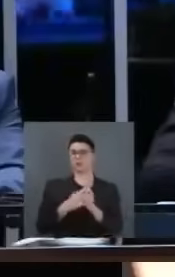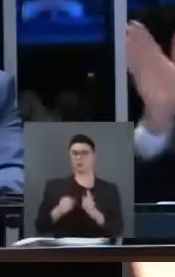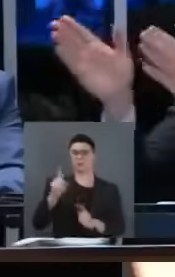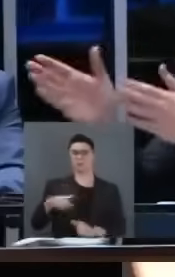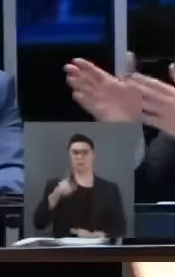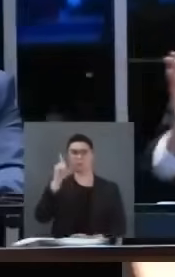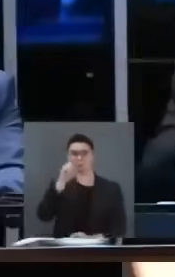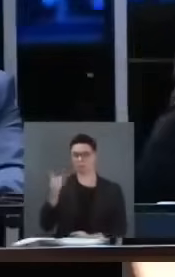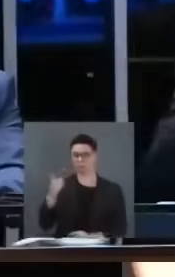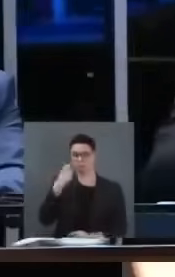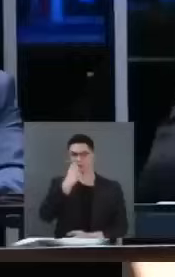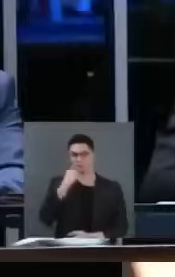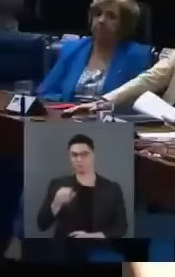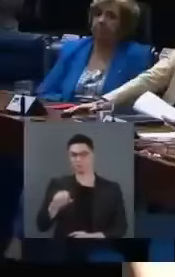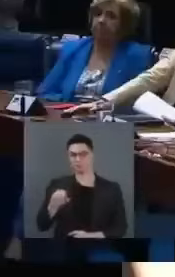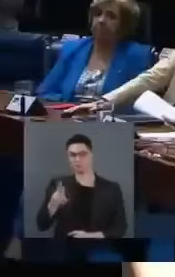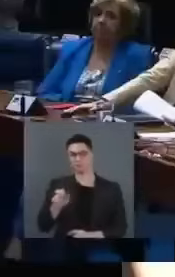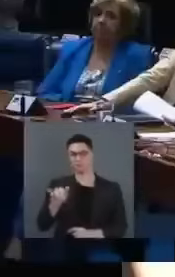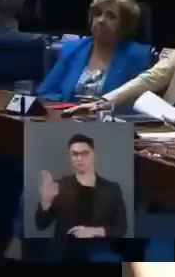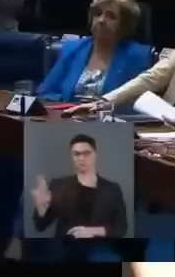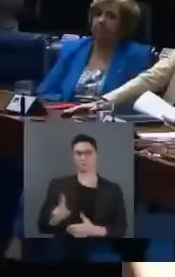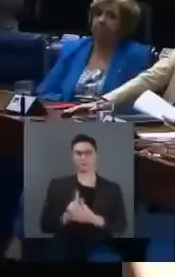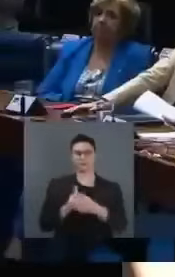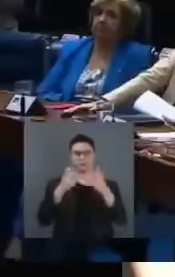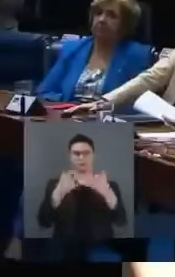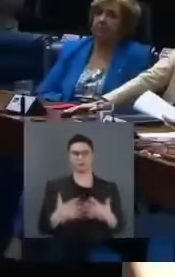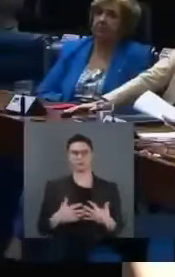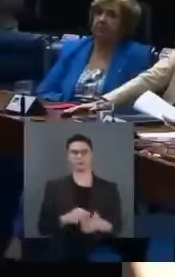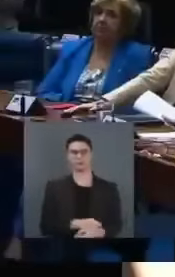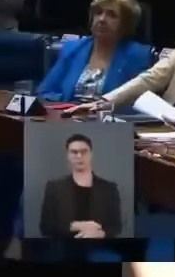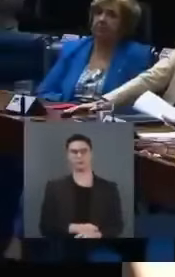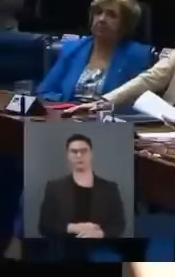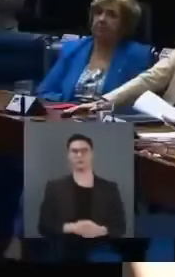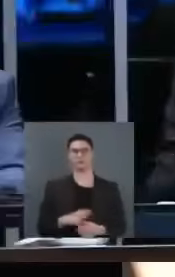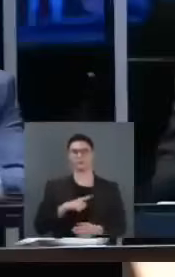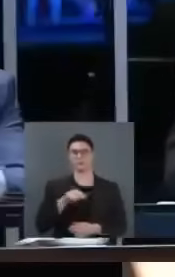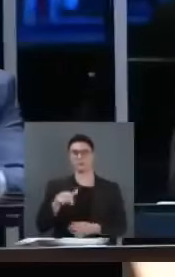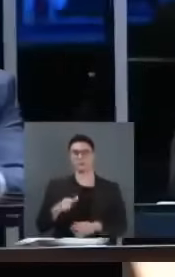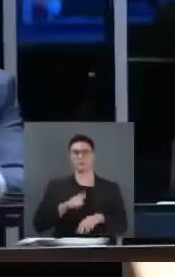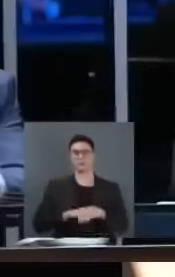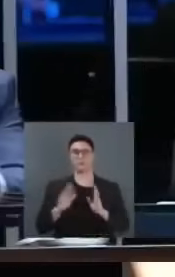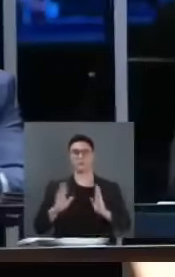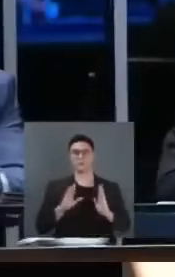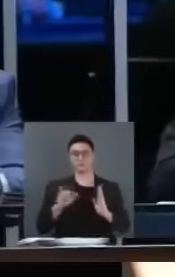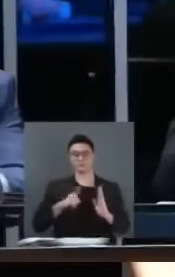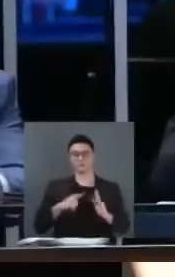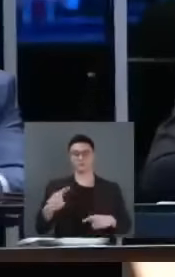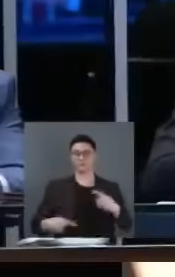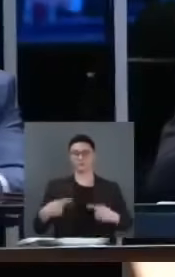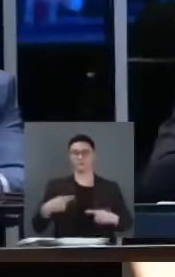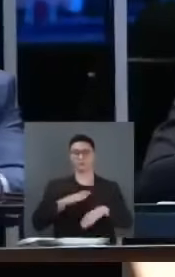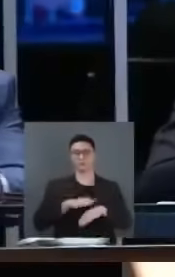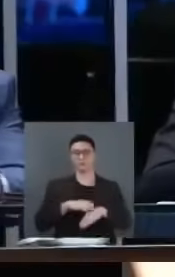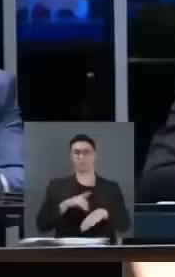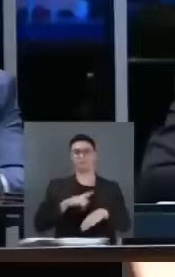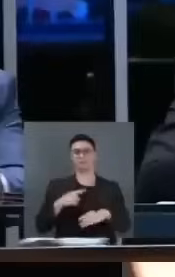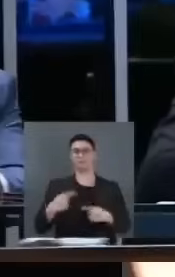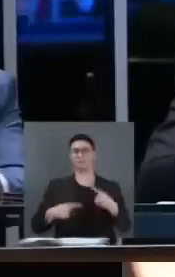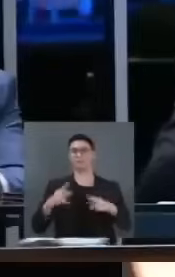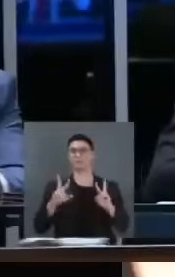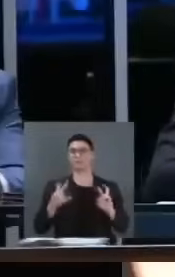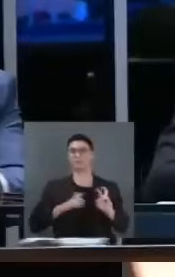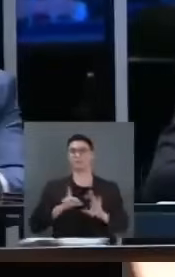senadora Soraya subiu à tribuna ali para dizer a respeito dela, e não é isso que está em jogo. Isso em algum momento teve essa discussão, quando houve aquela discussão sobre